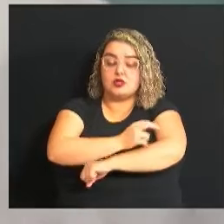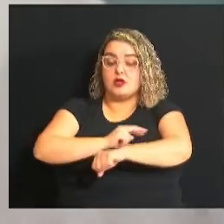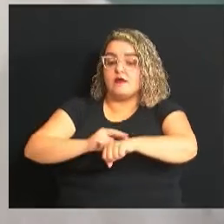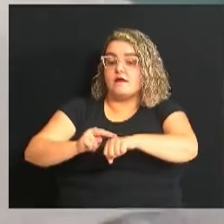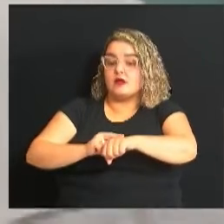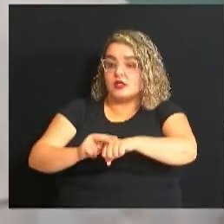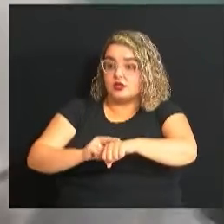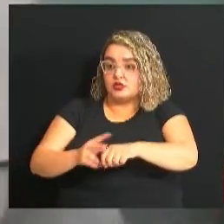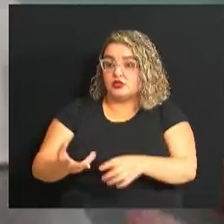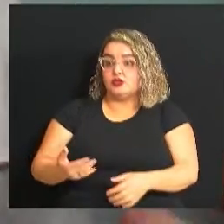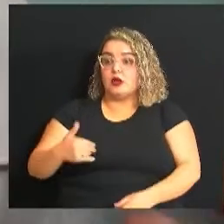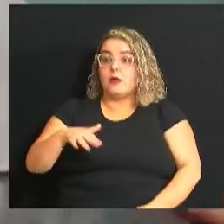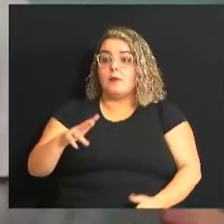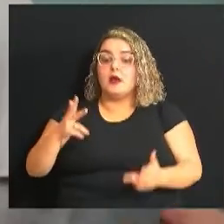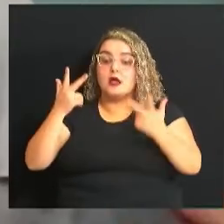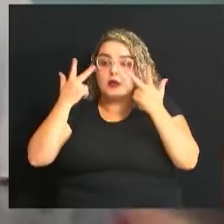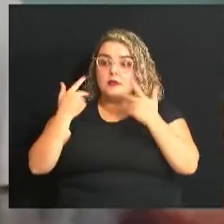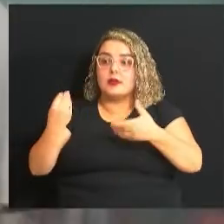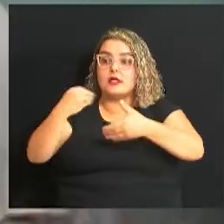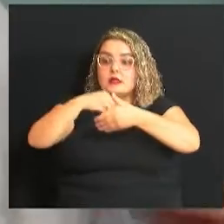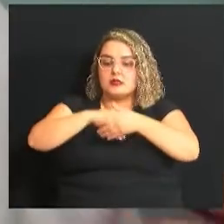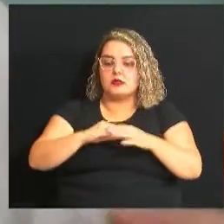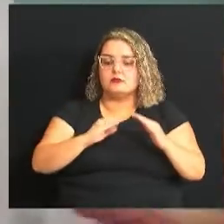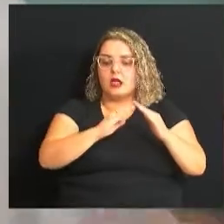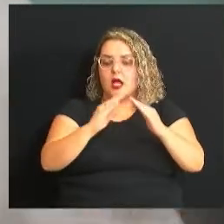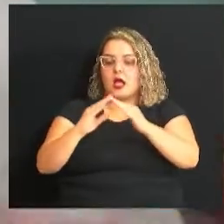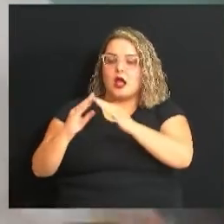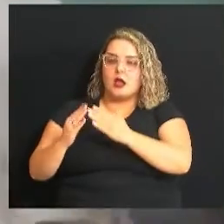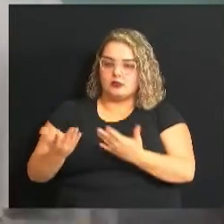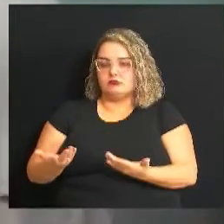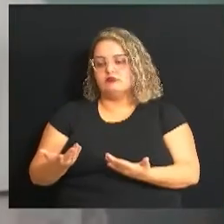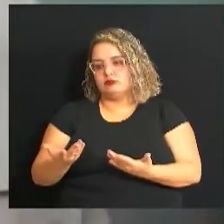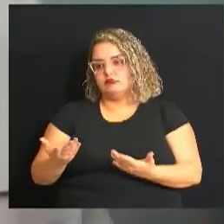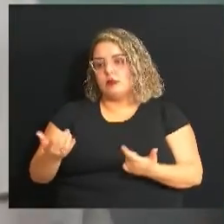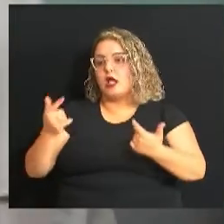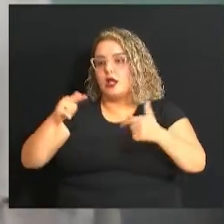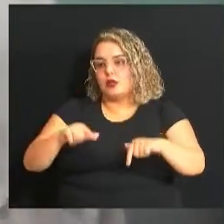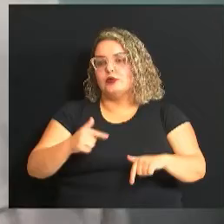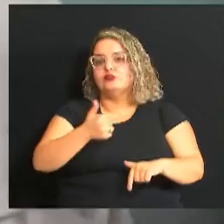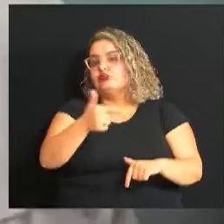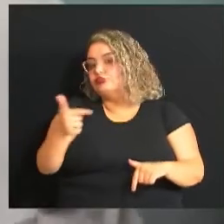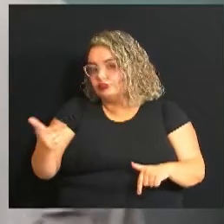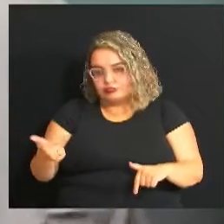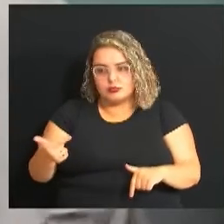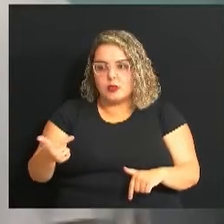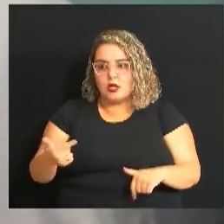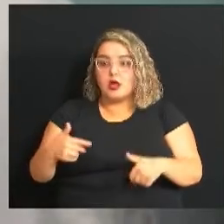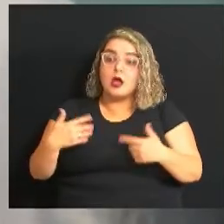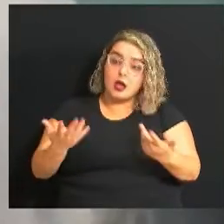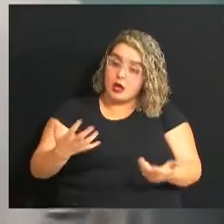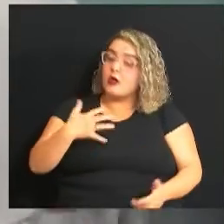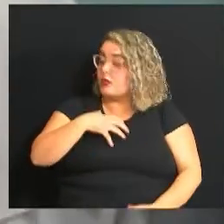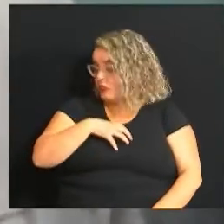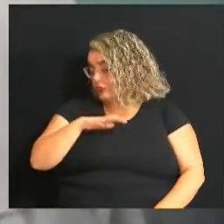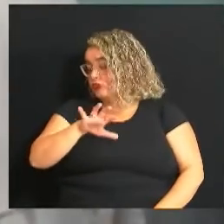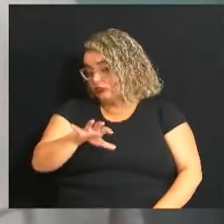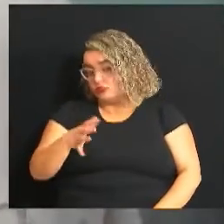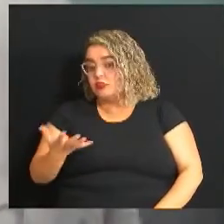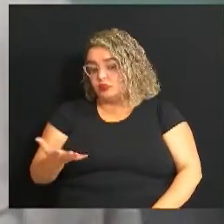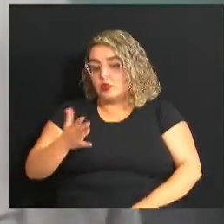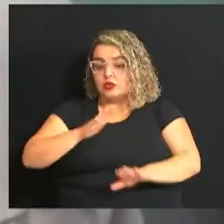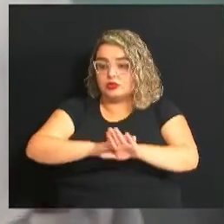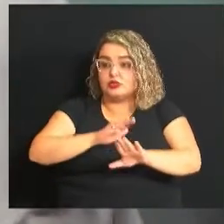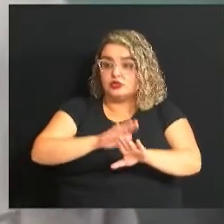colocar mais natureza para dentro da casa das pessoas e nos lugares onde ela não havia. Então, essa é uma forma de a gente agir,